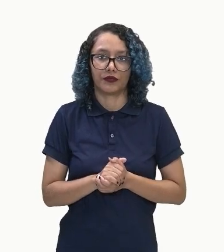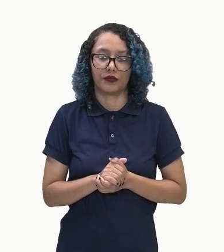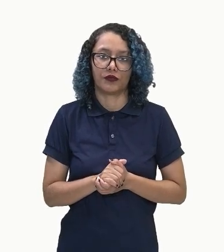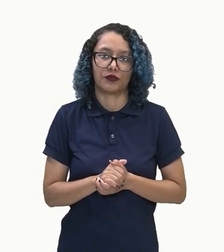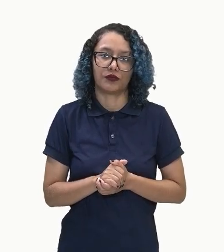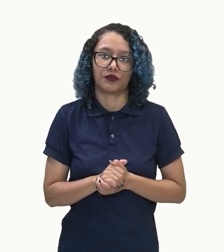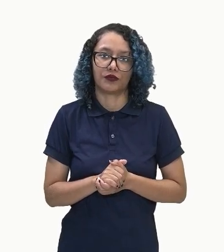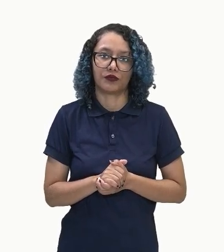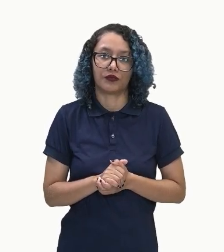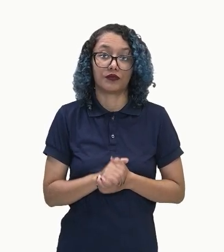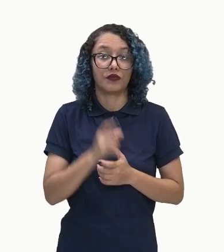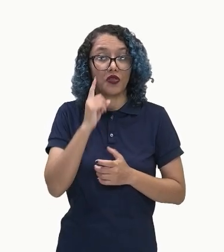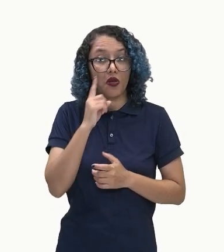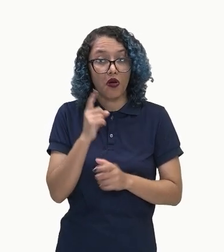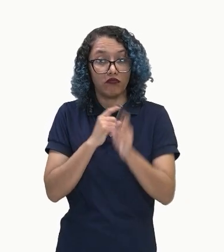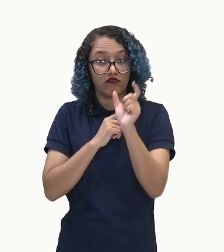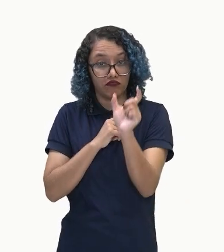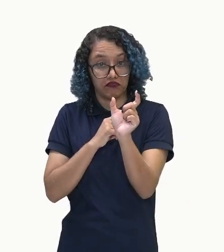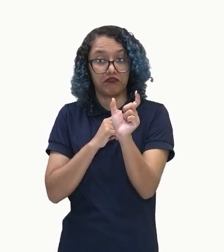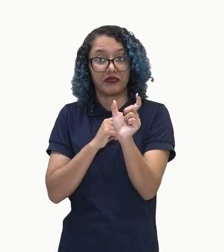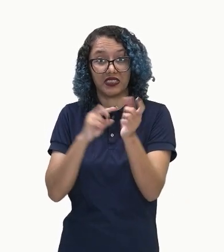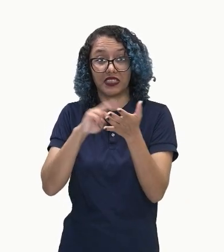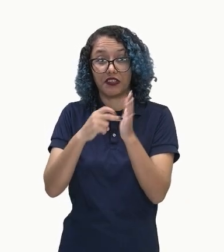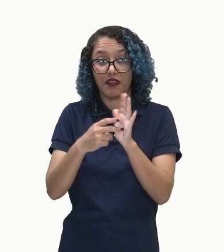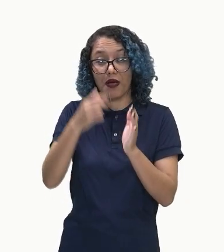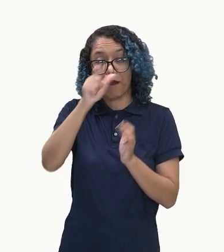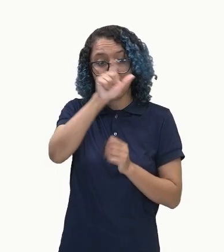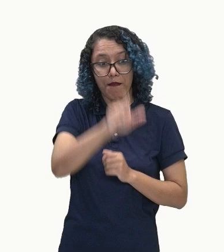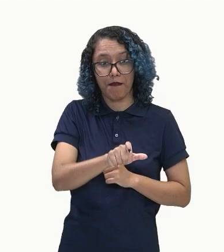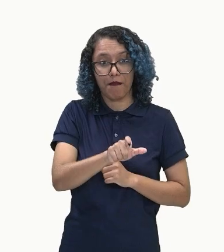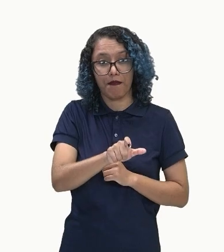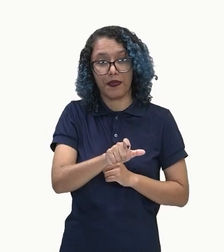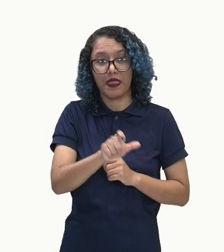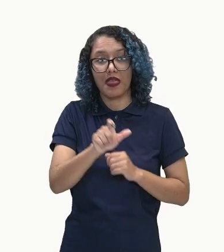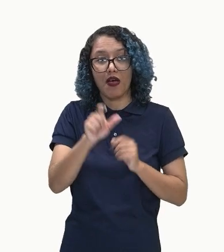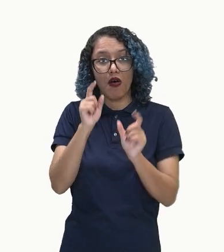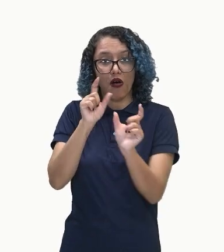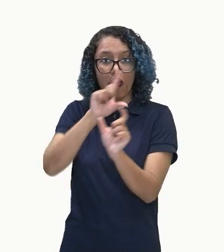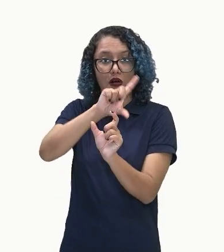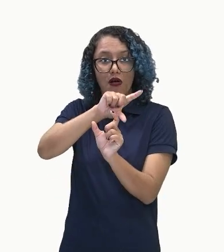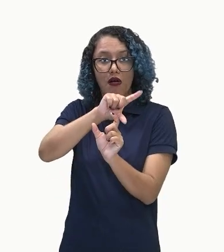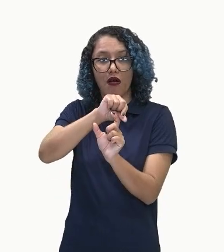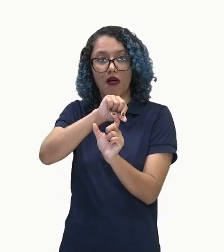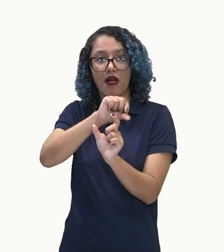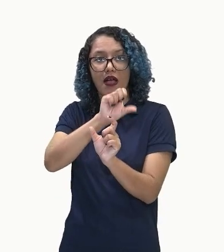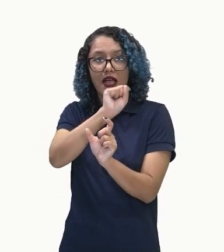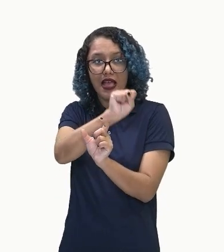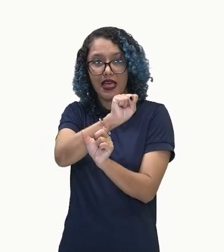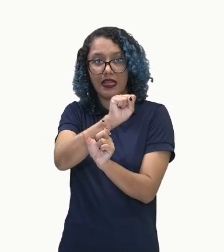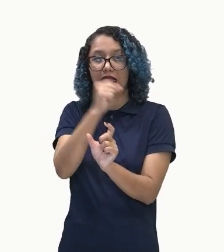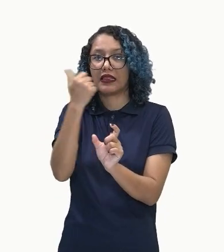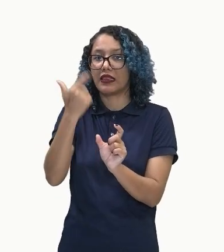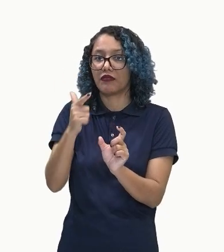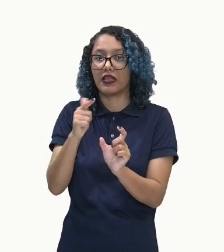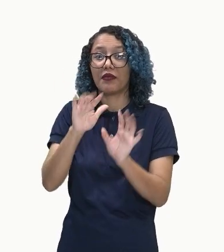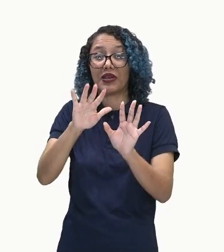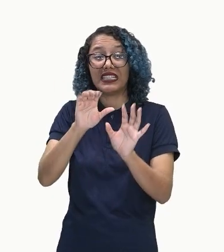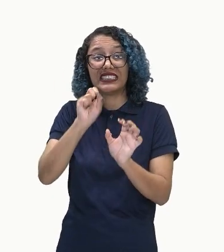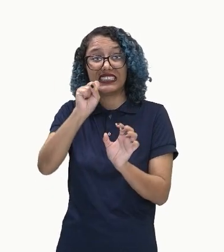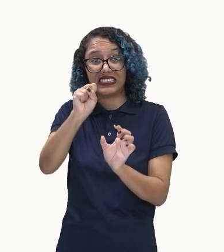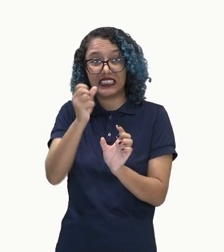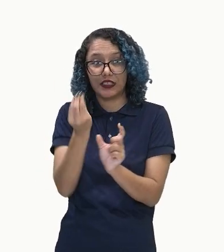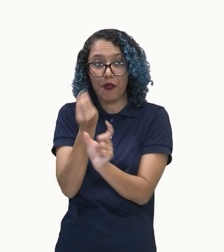Ó, people significa pessoas, tá? Ele não tem S. Quando eu colocar um S aqui, eu estou me referindo a povos,